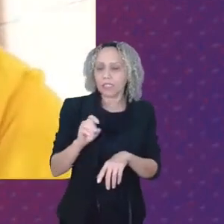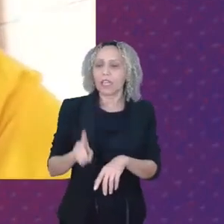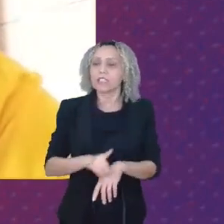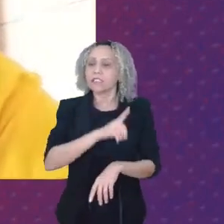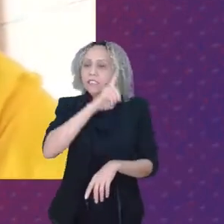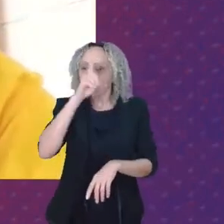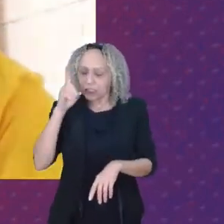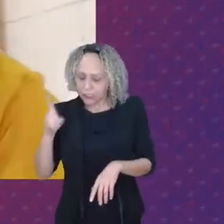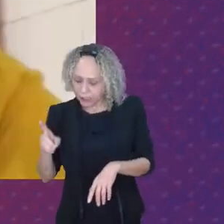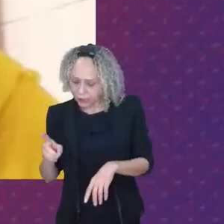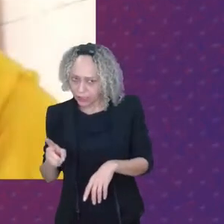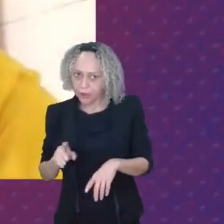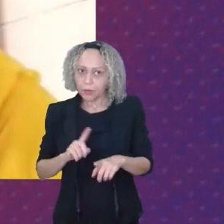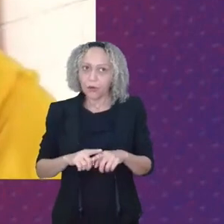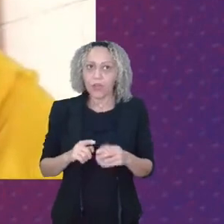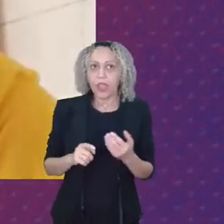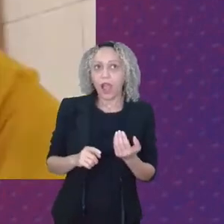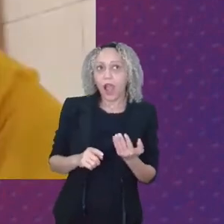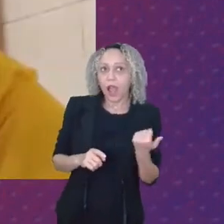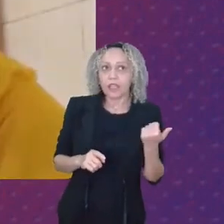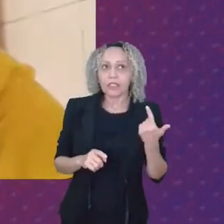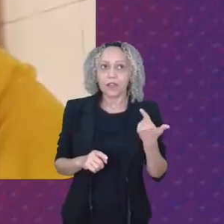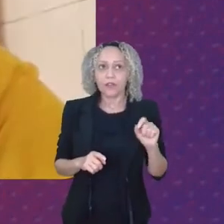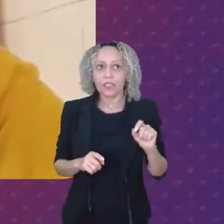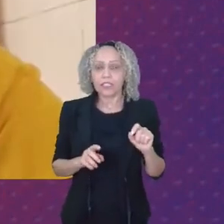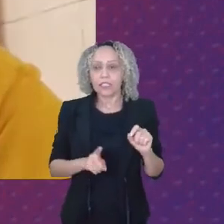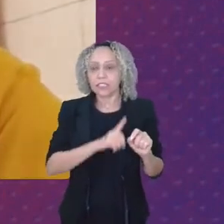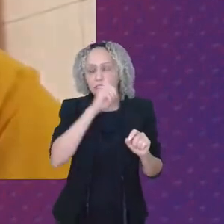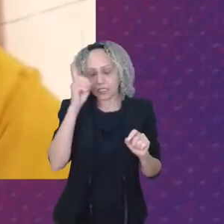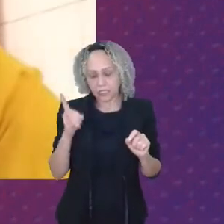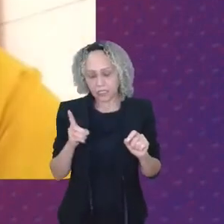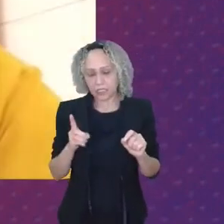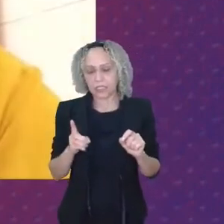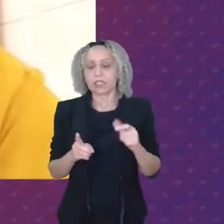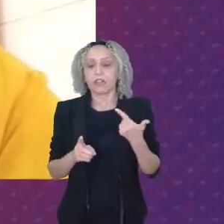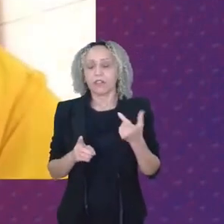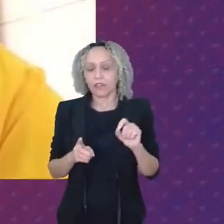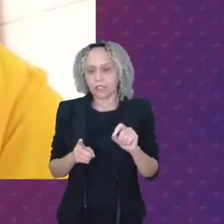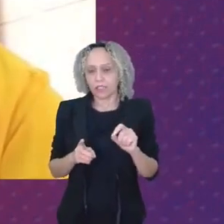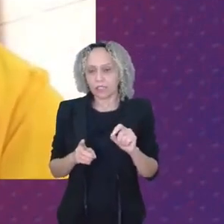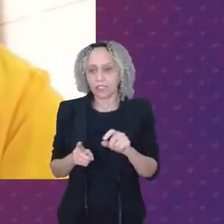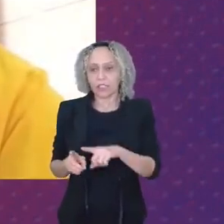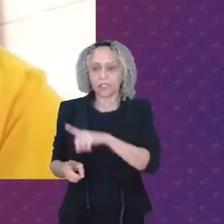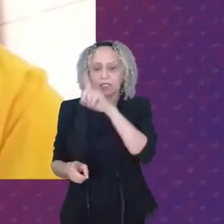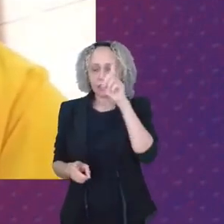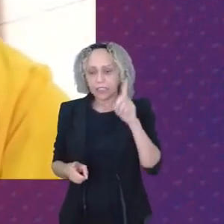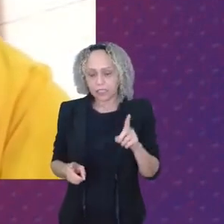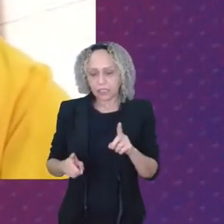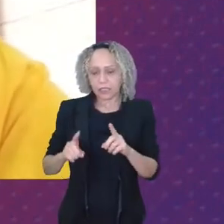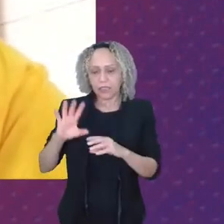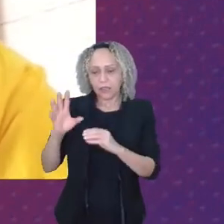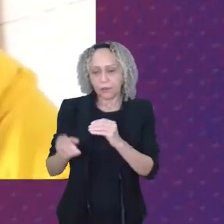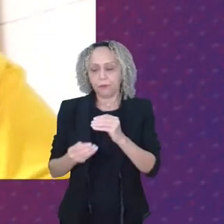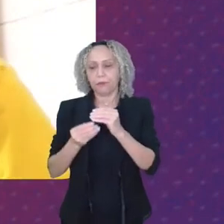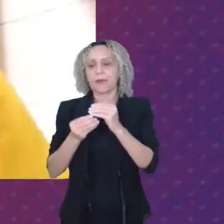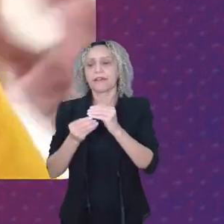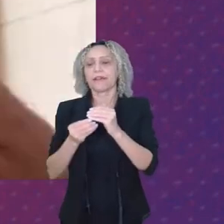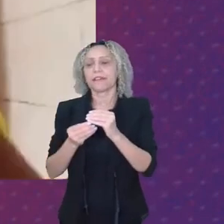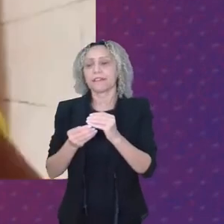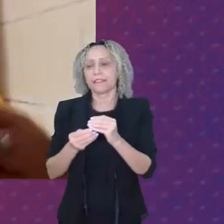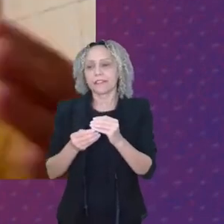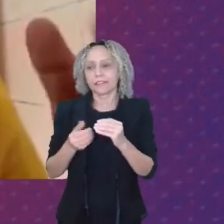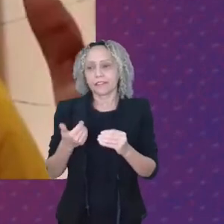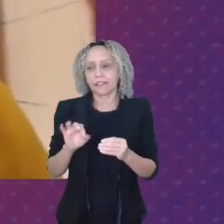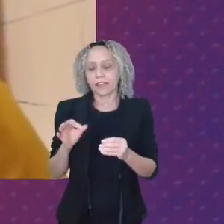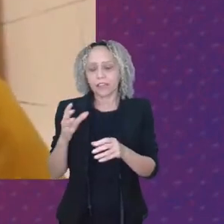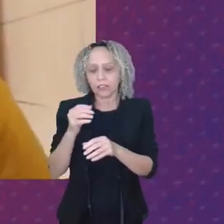as férias passou a ser de 30 dias com salário e mais um terço sobre a remuneração do salário. Então, isso foi,